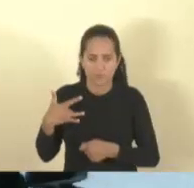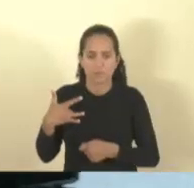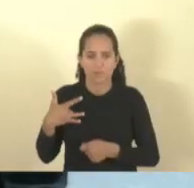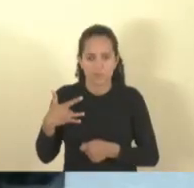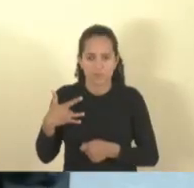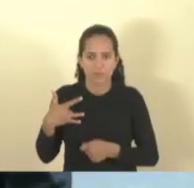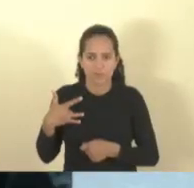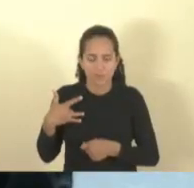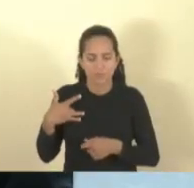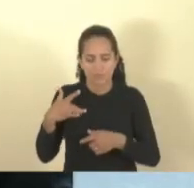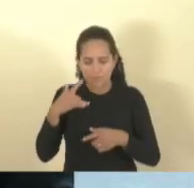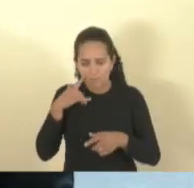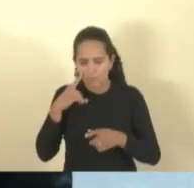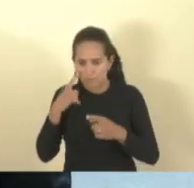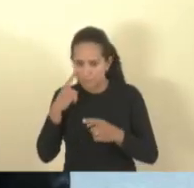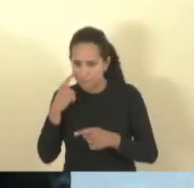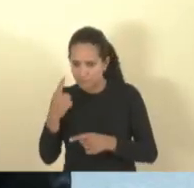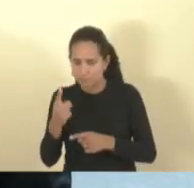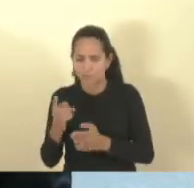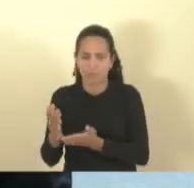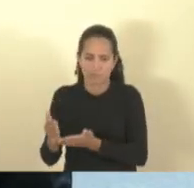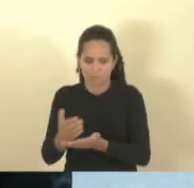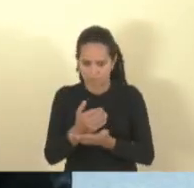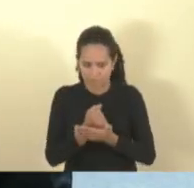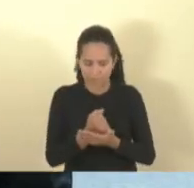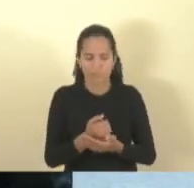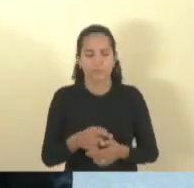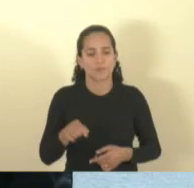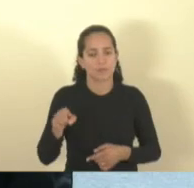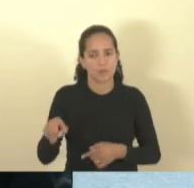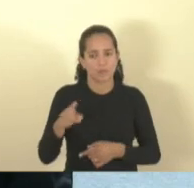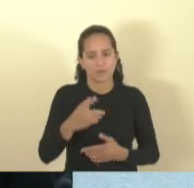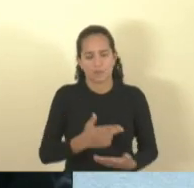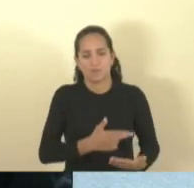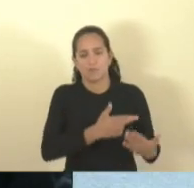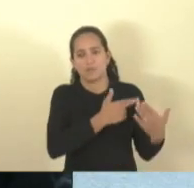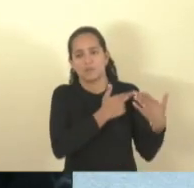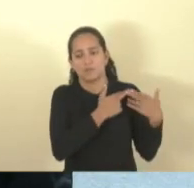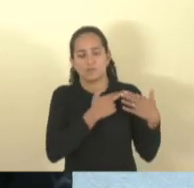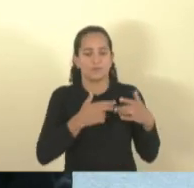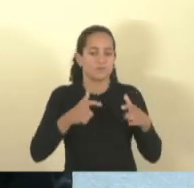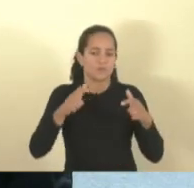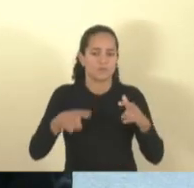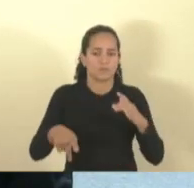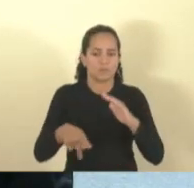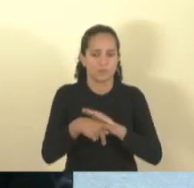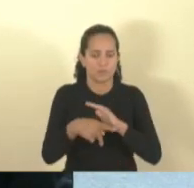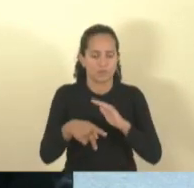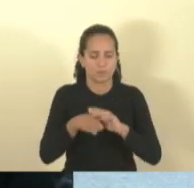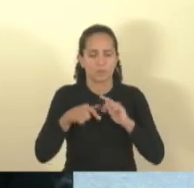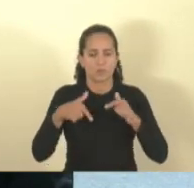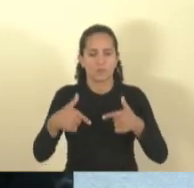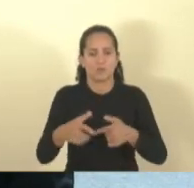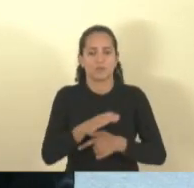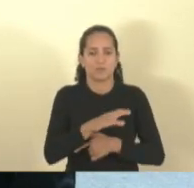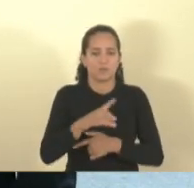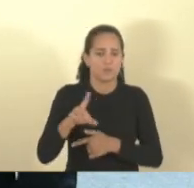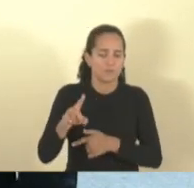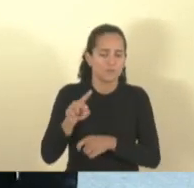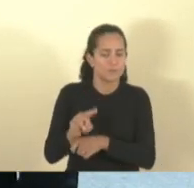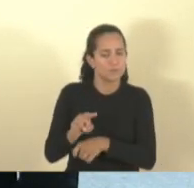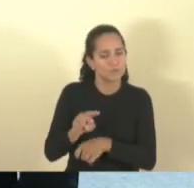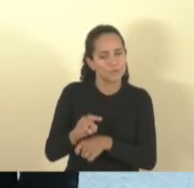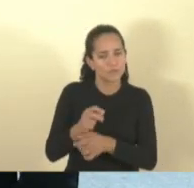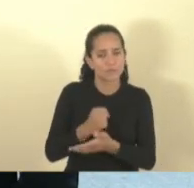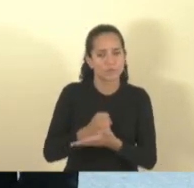por Evidências. Atualmente é chefe do Núcleo Econômico Financeiro da Rede Própria, atuando na coordenação da fiscalização